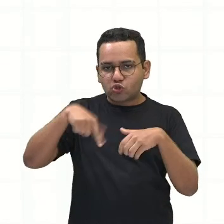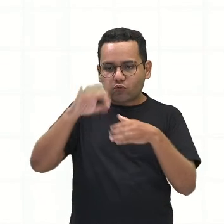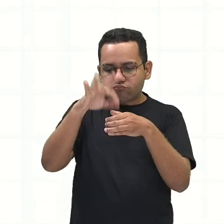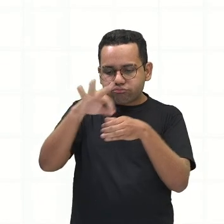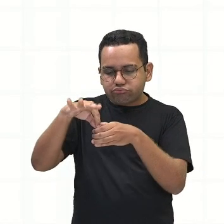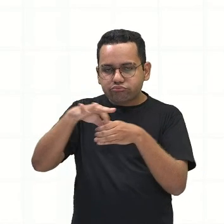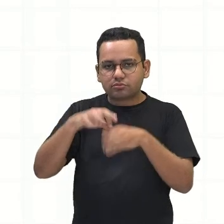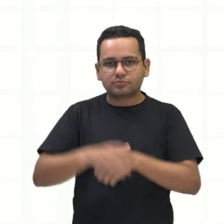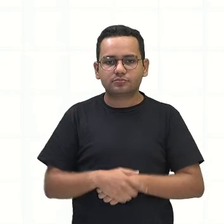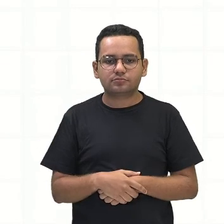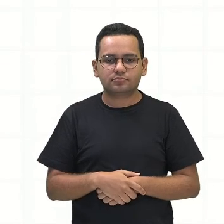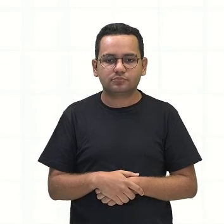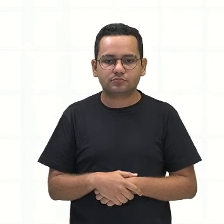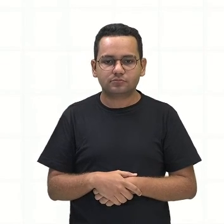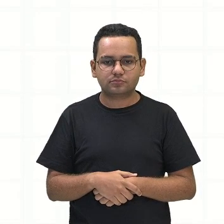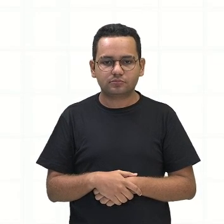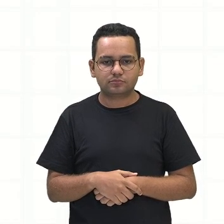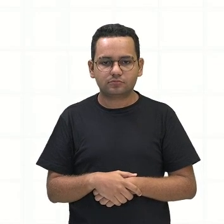transportadas,